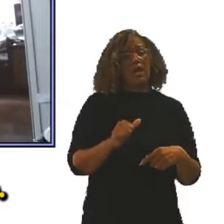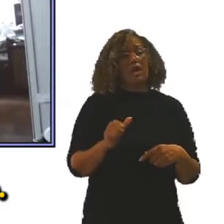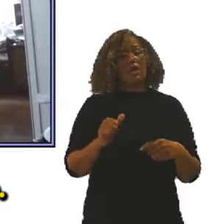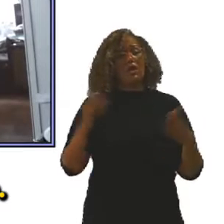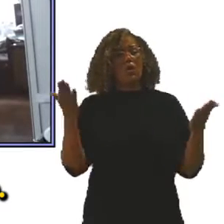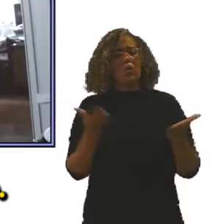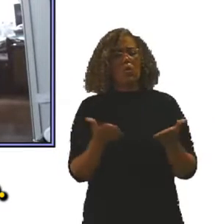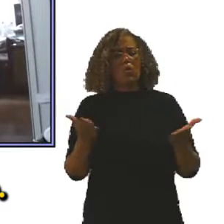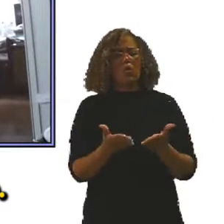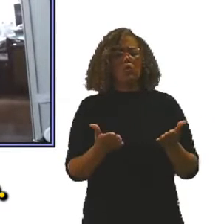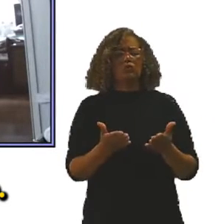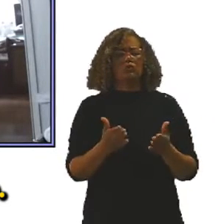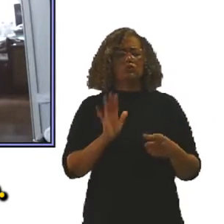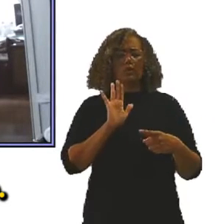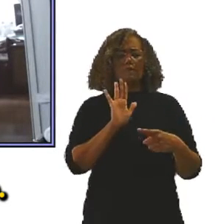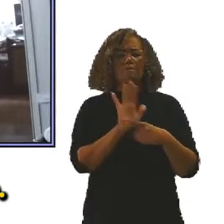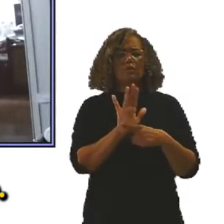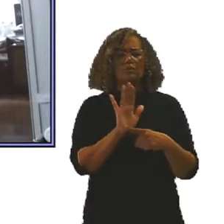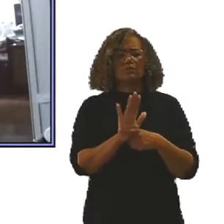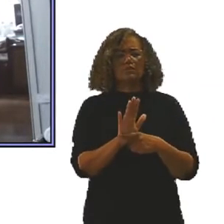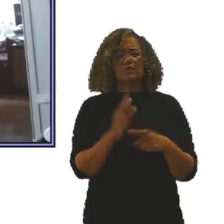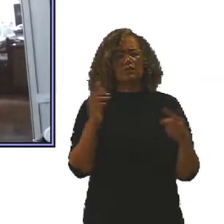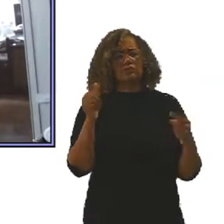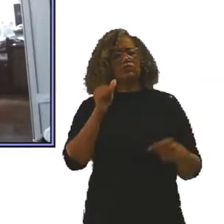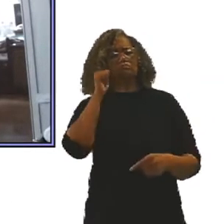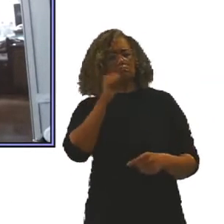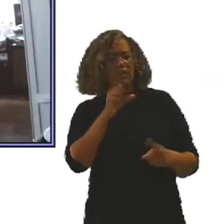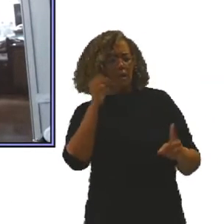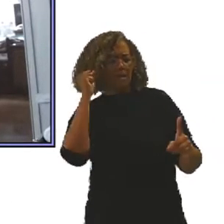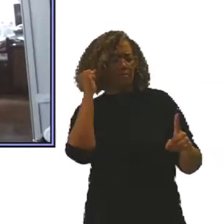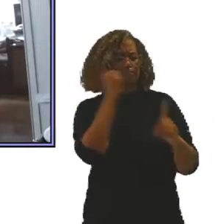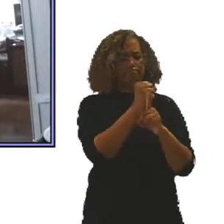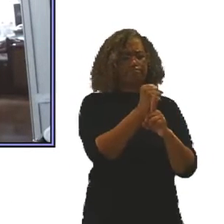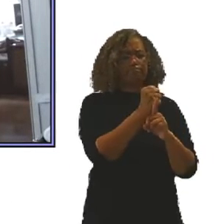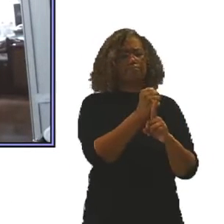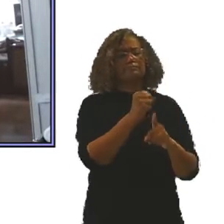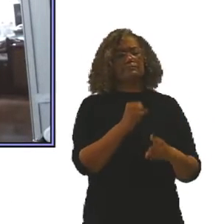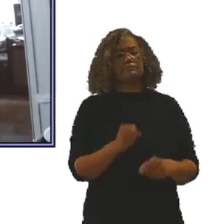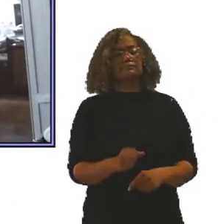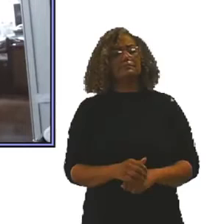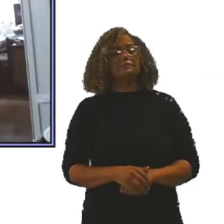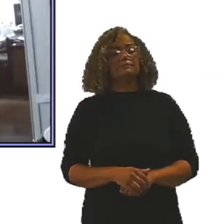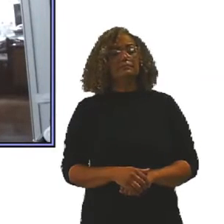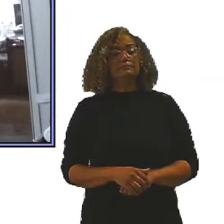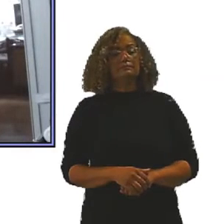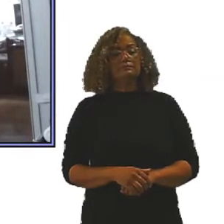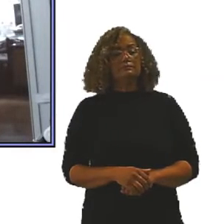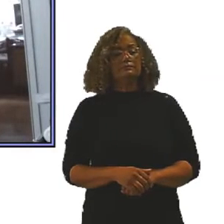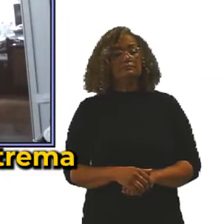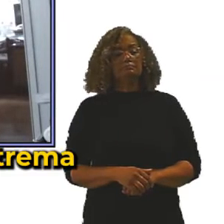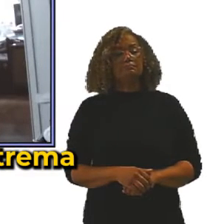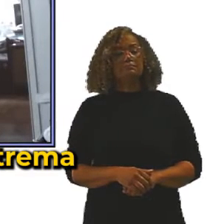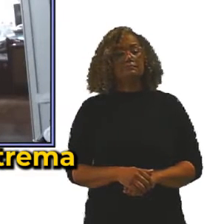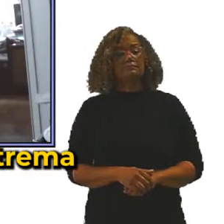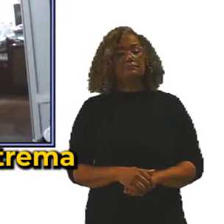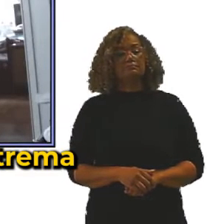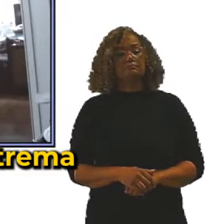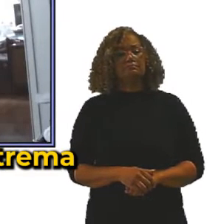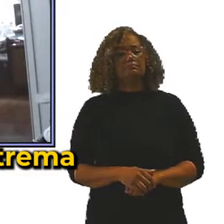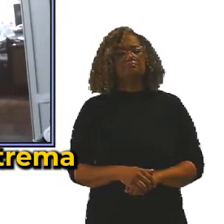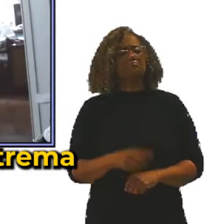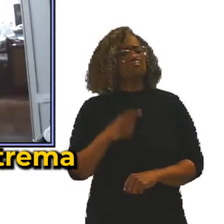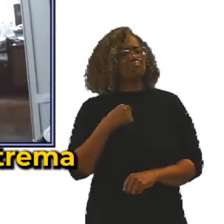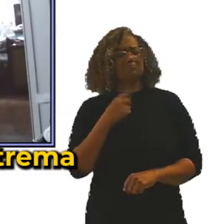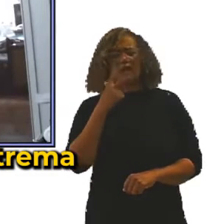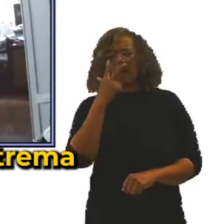hoje, jogando a lupa aos feminicídios. Bom, eu acho de